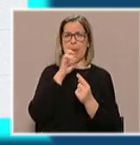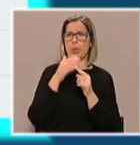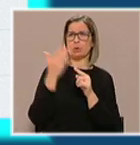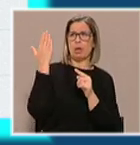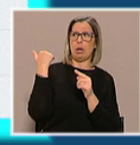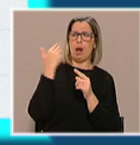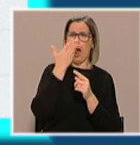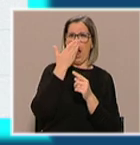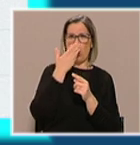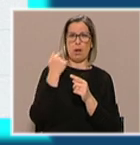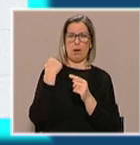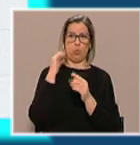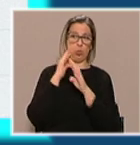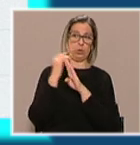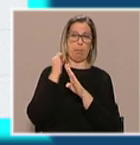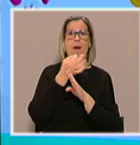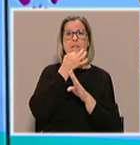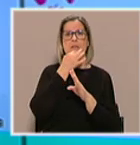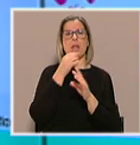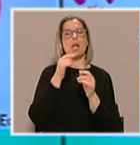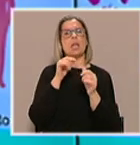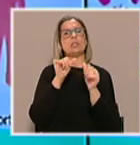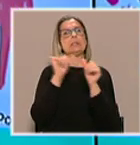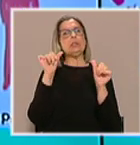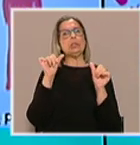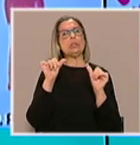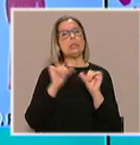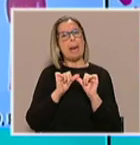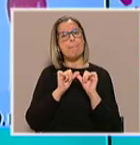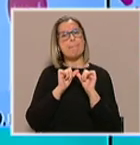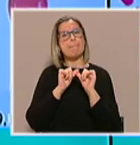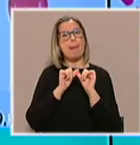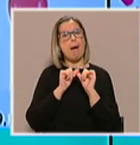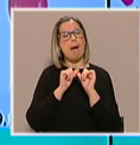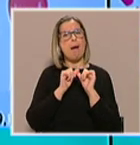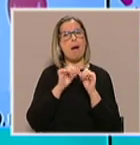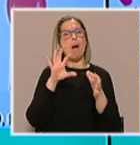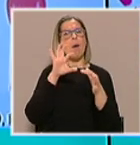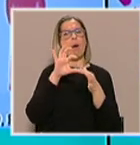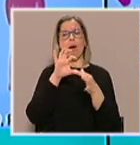na aula anterior, quando falámos do sistema nervoso simpático e verificámos que uma